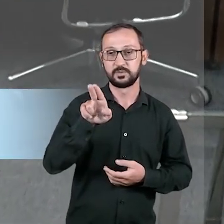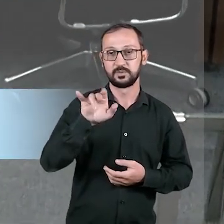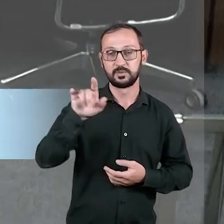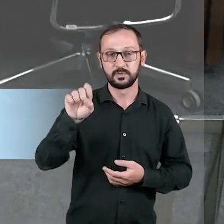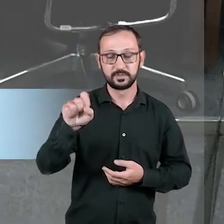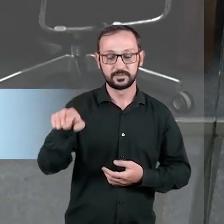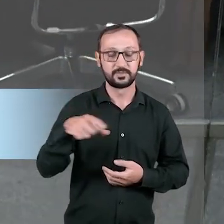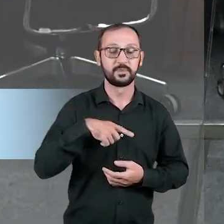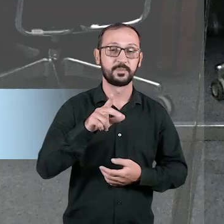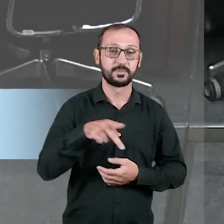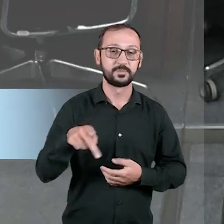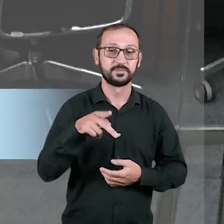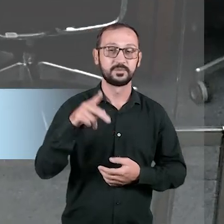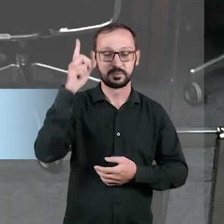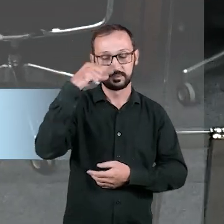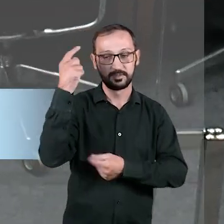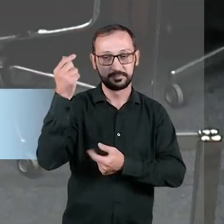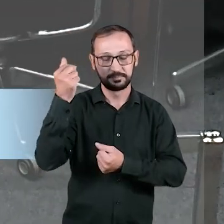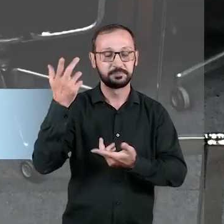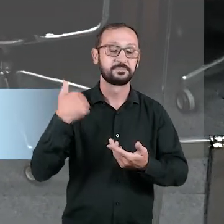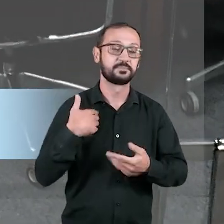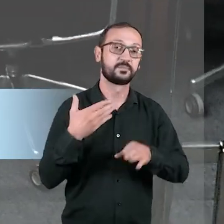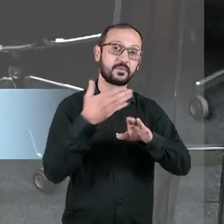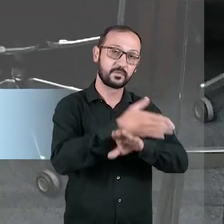um professor de espanhol, e aí o ano